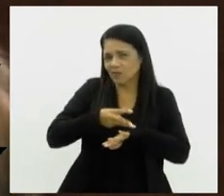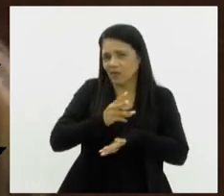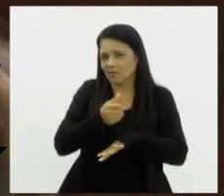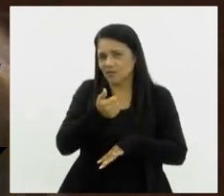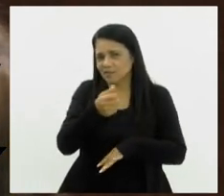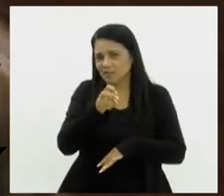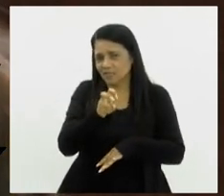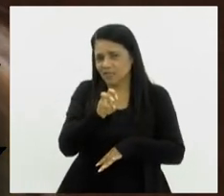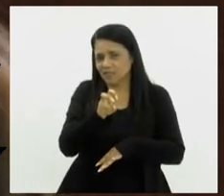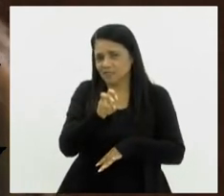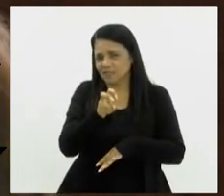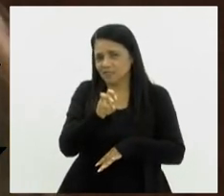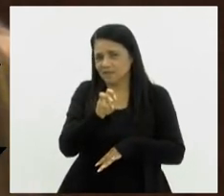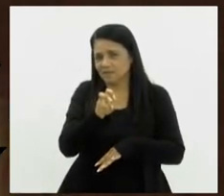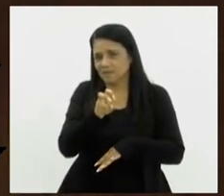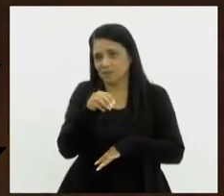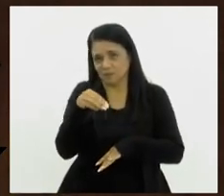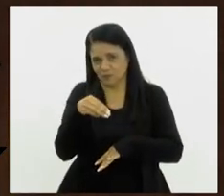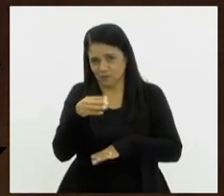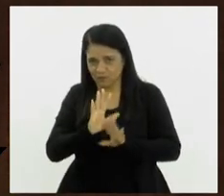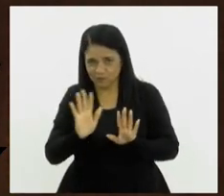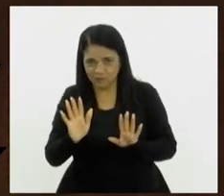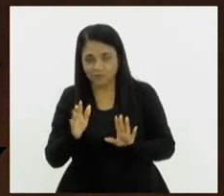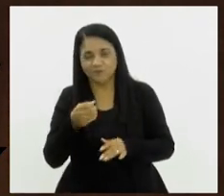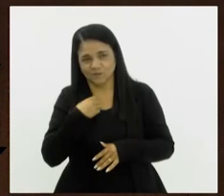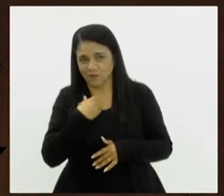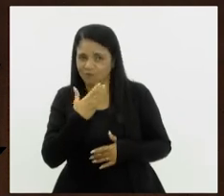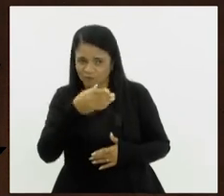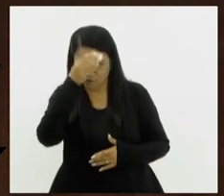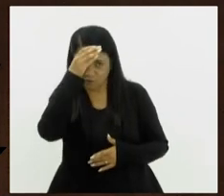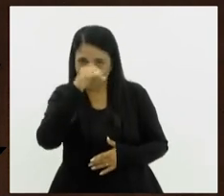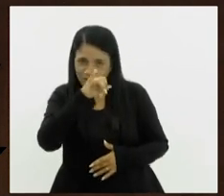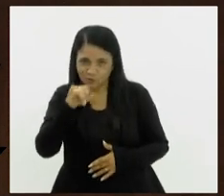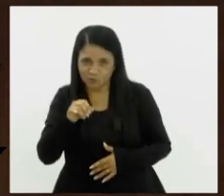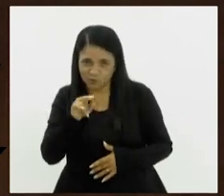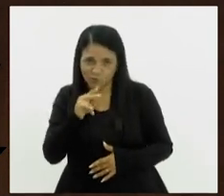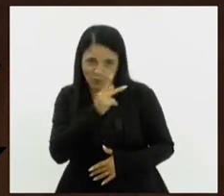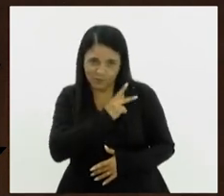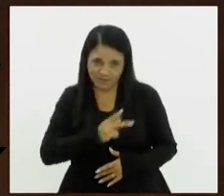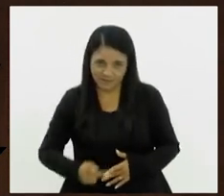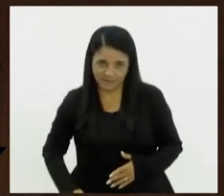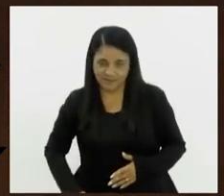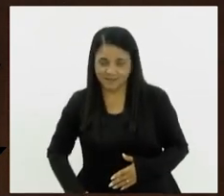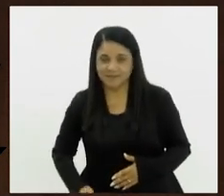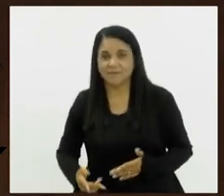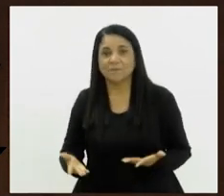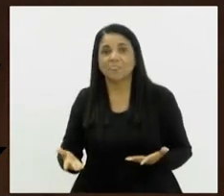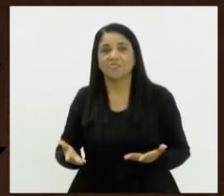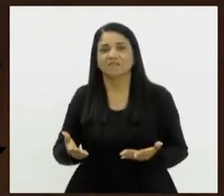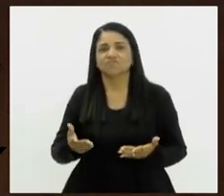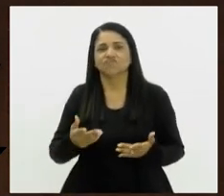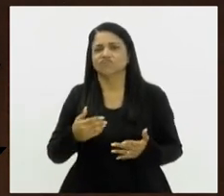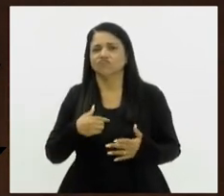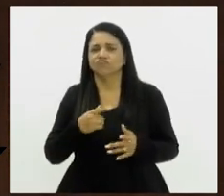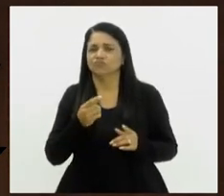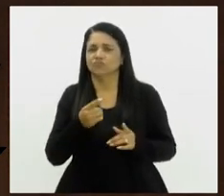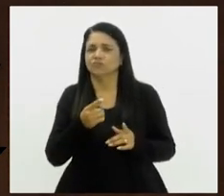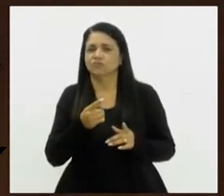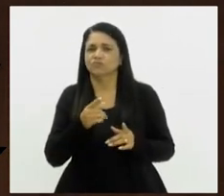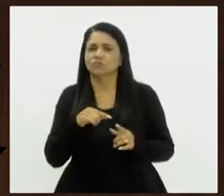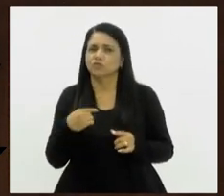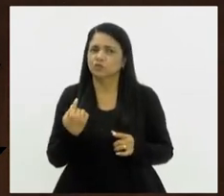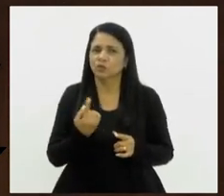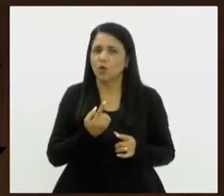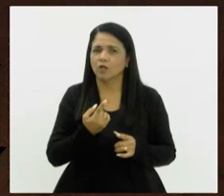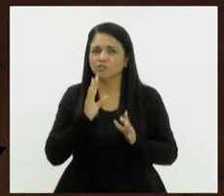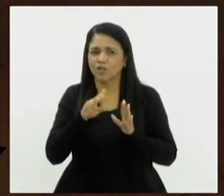minutos. Bem, viu, Tia Ju? Eu estava dizendo, presidenta Tia Ju, que nós não estamos tão mal assim, porque estamos